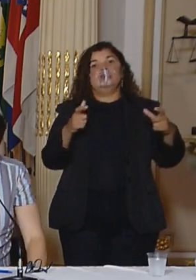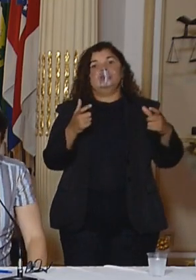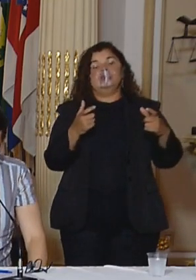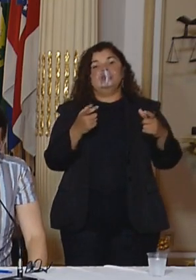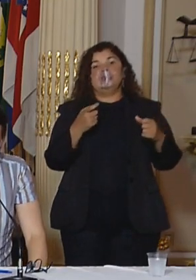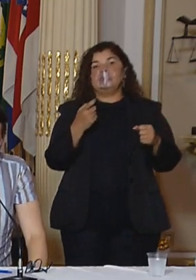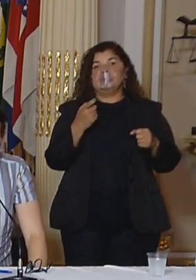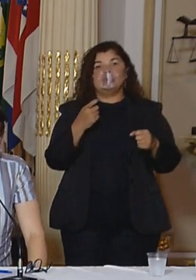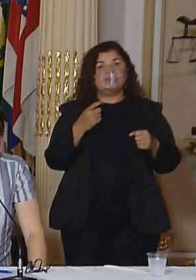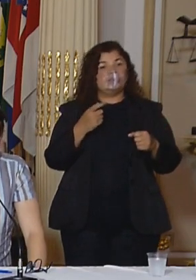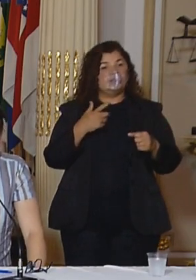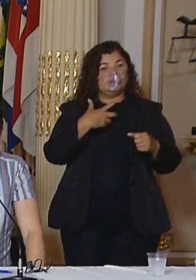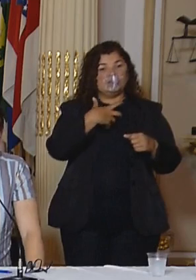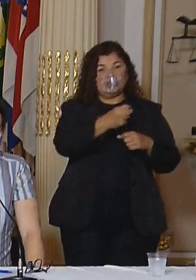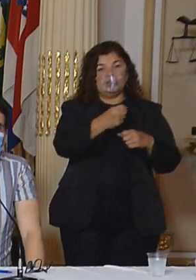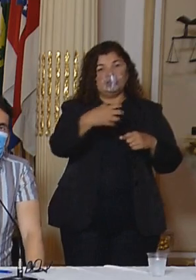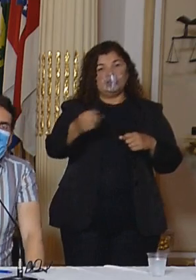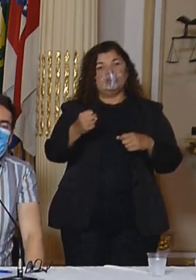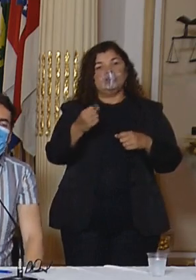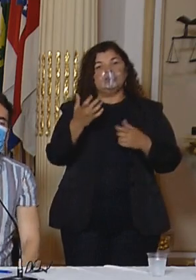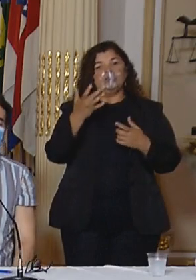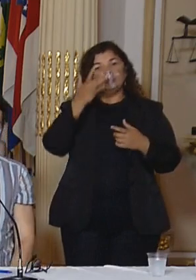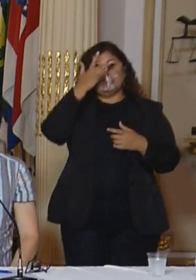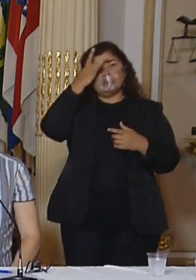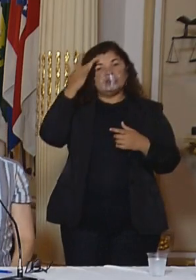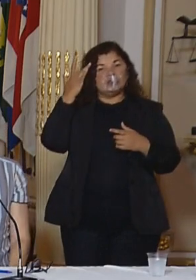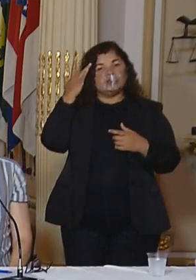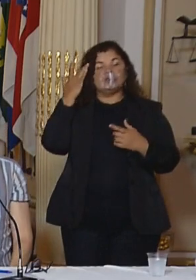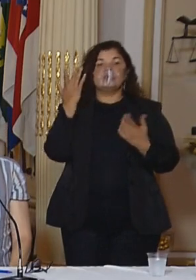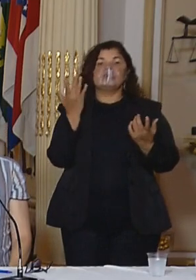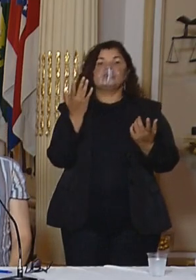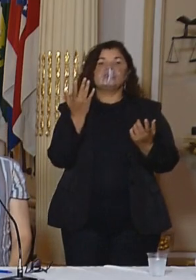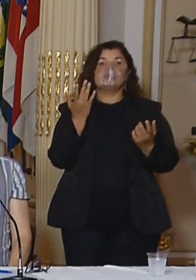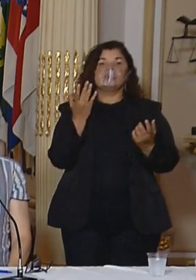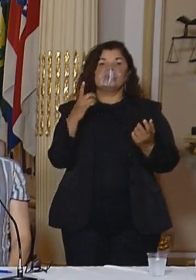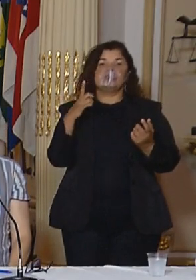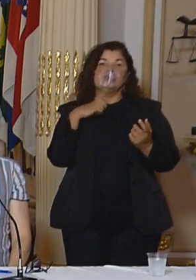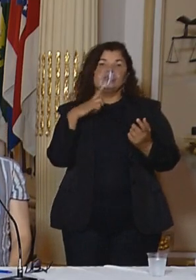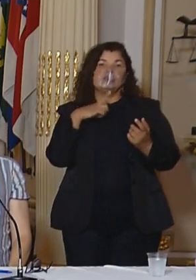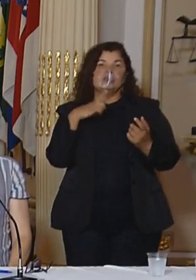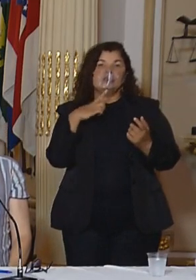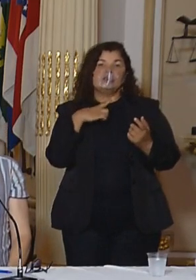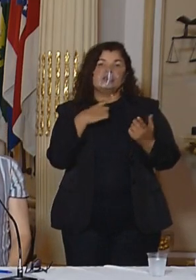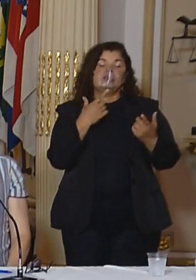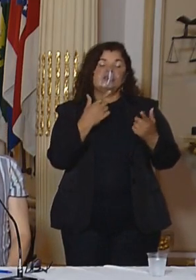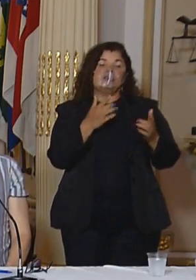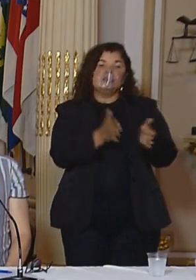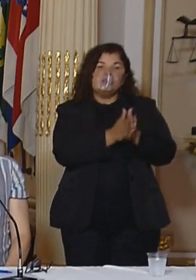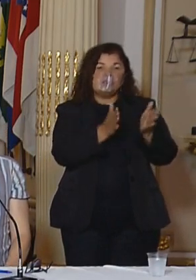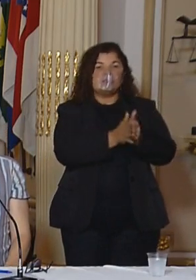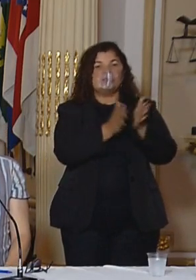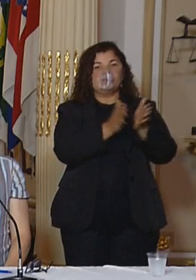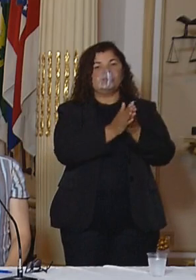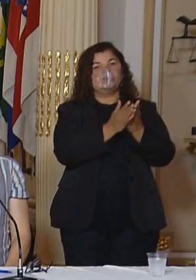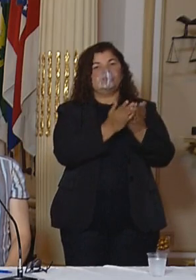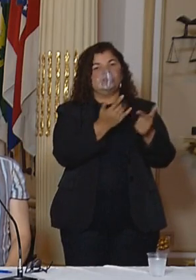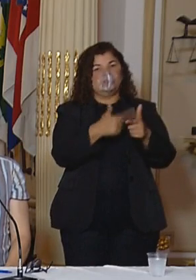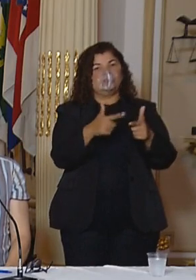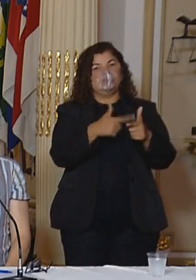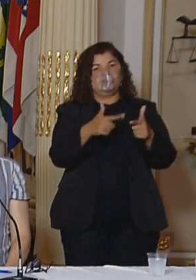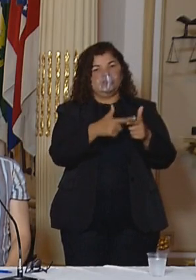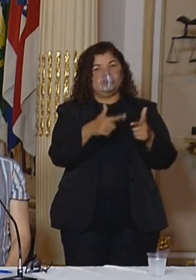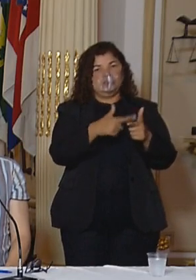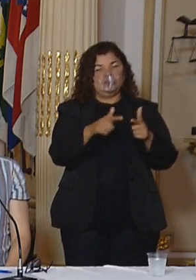duramente pessoas, por exemplo, né, de situação mais vulnerável na nossa sociedade. E